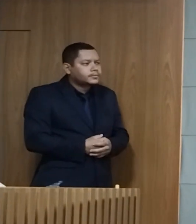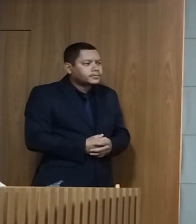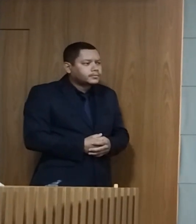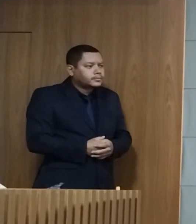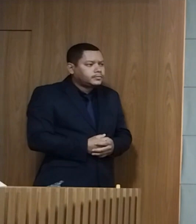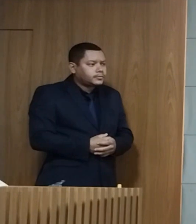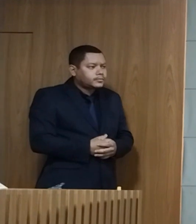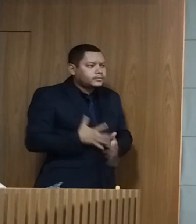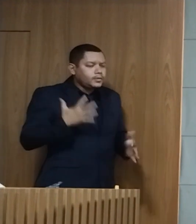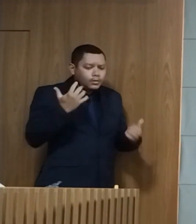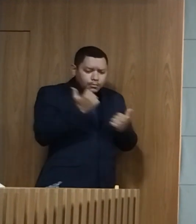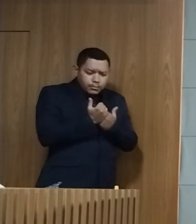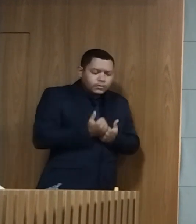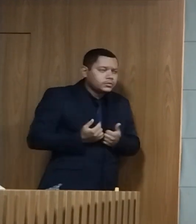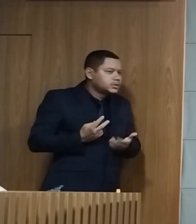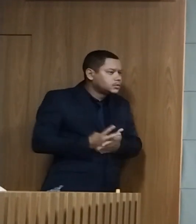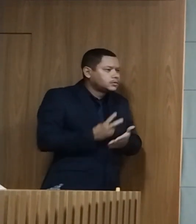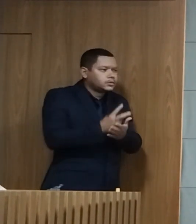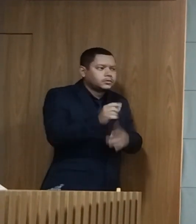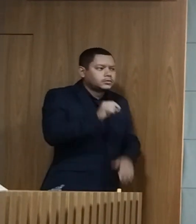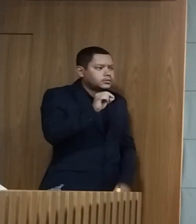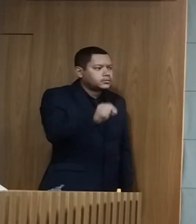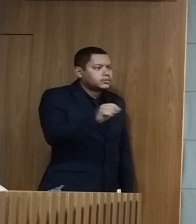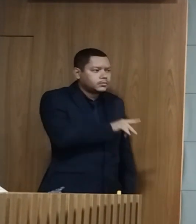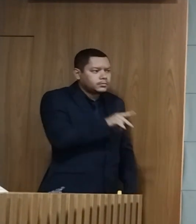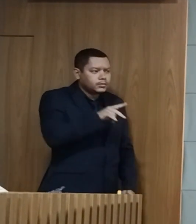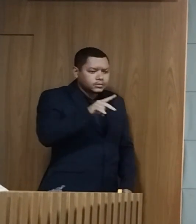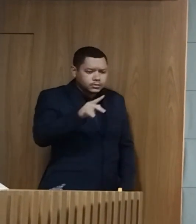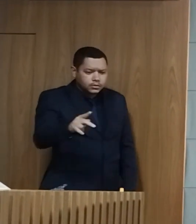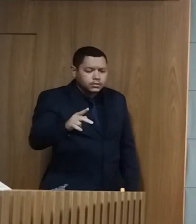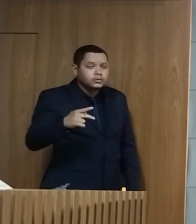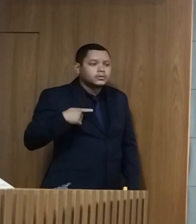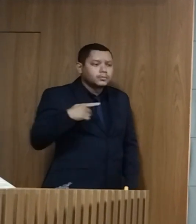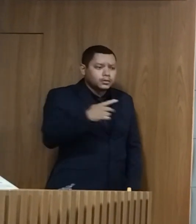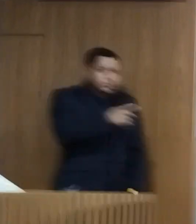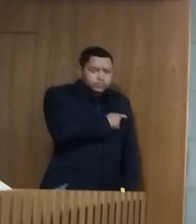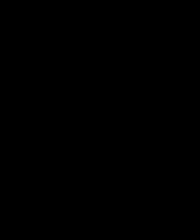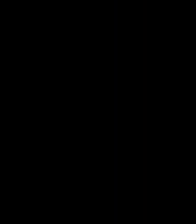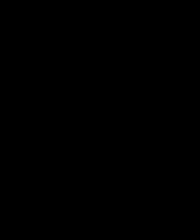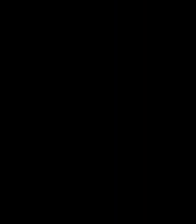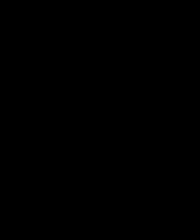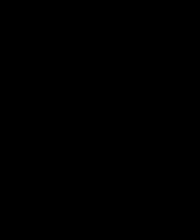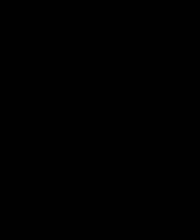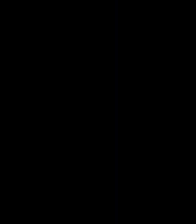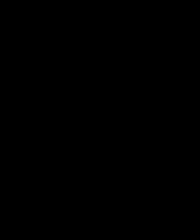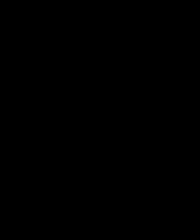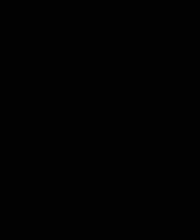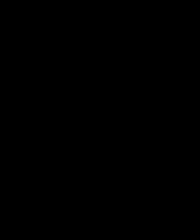presente, mas ao apoio de sempre do nosso presidente, pastor Zé Marcos Coutinho.